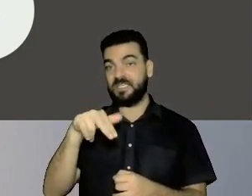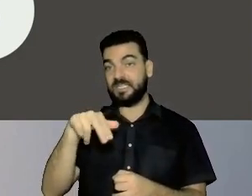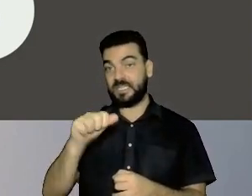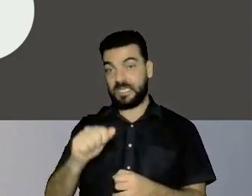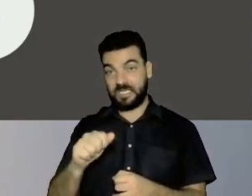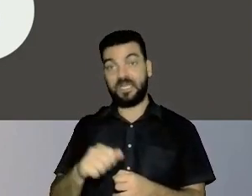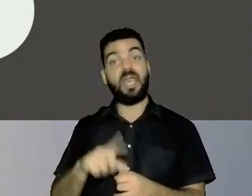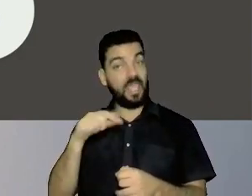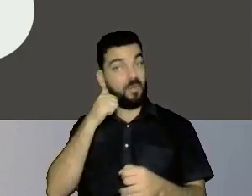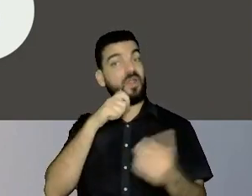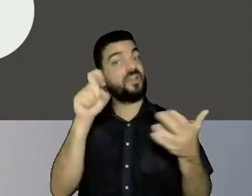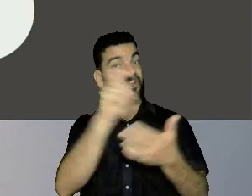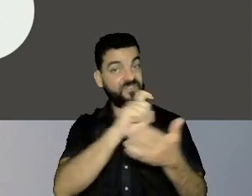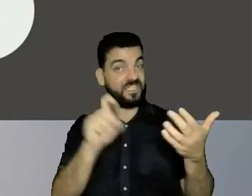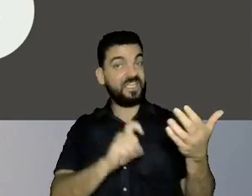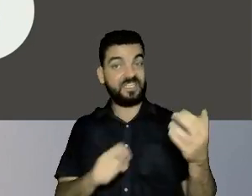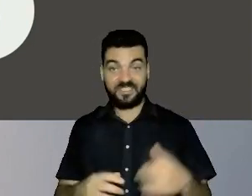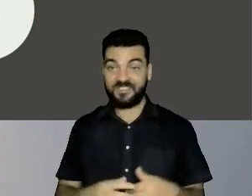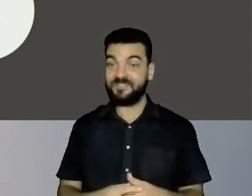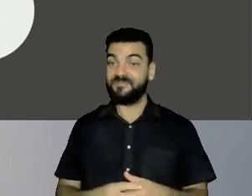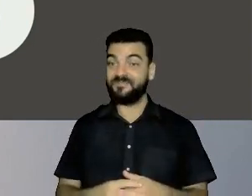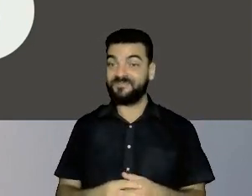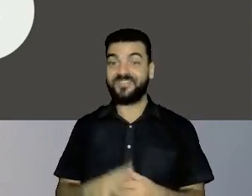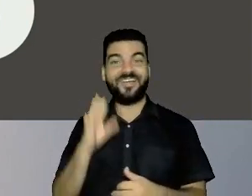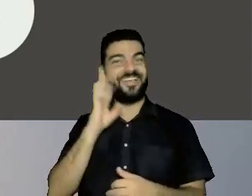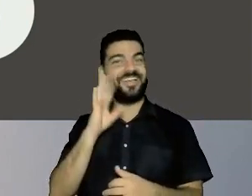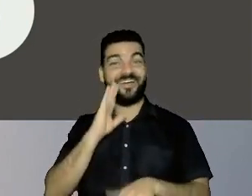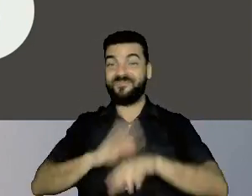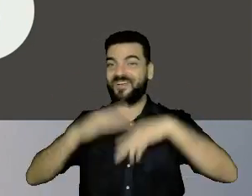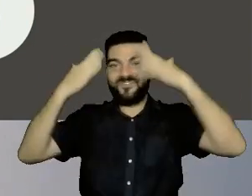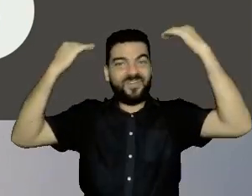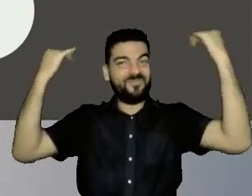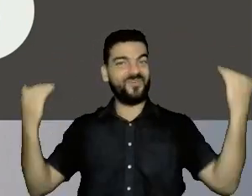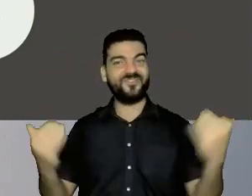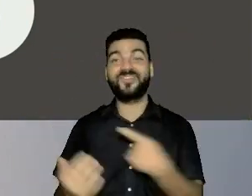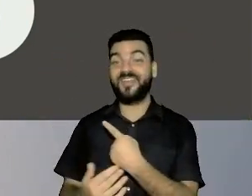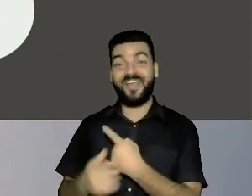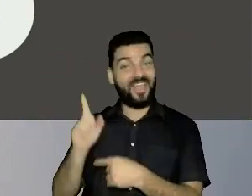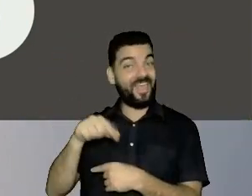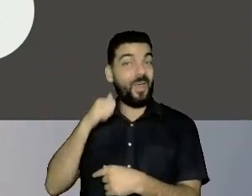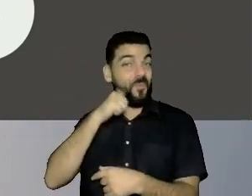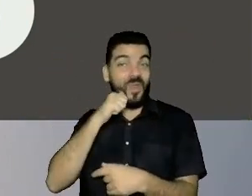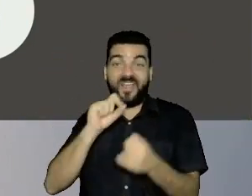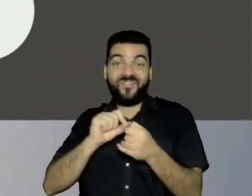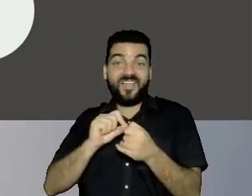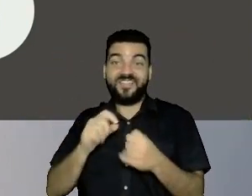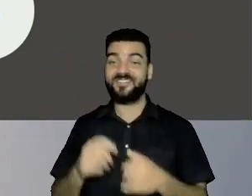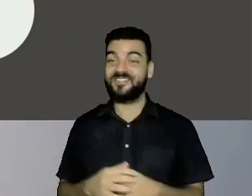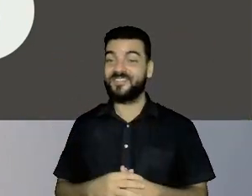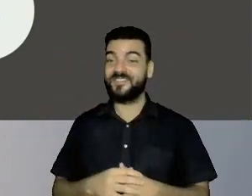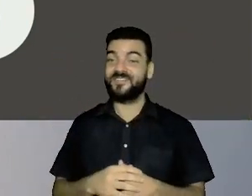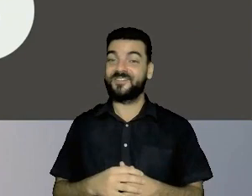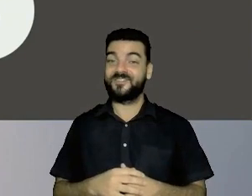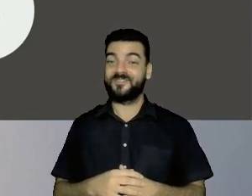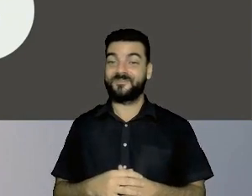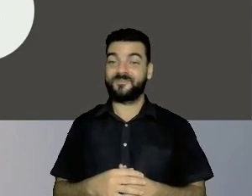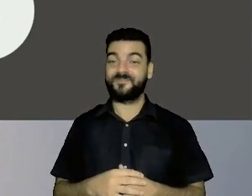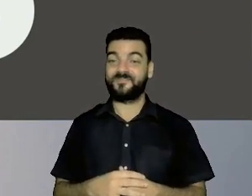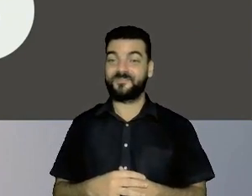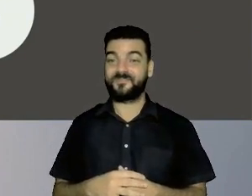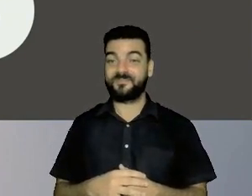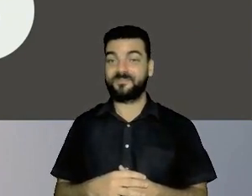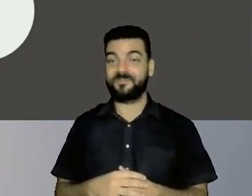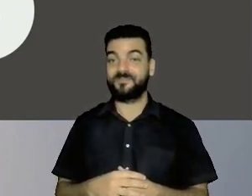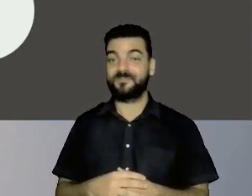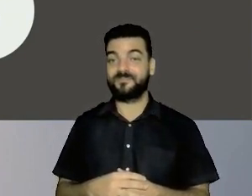Esse gato é da Nina Pandolfo, que é uma grafiteira. Então, uma das obras que faz mais sucesso